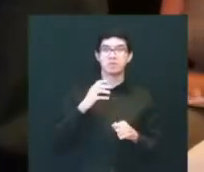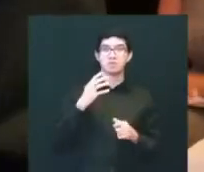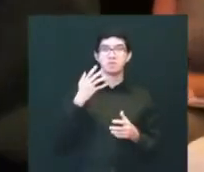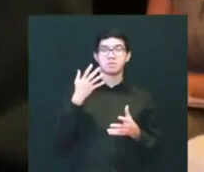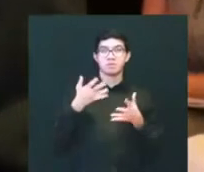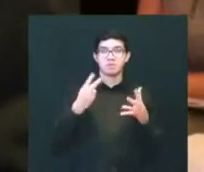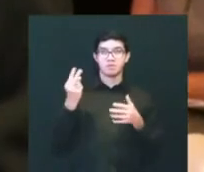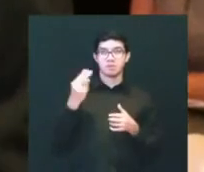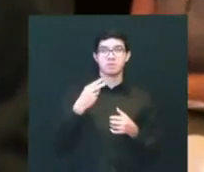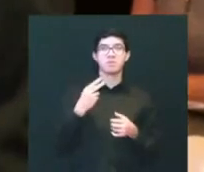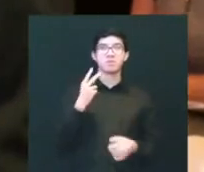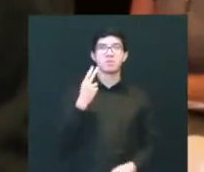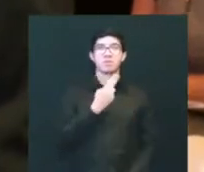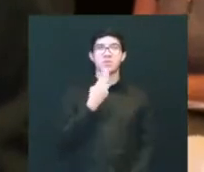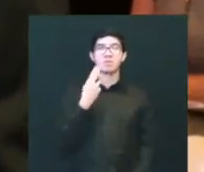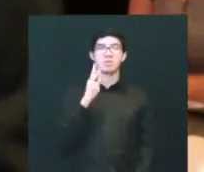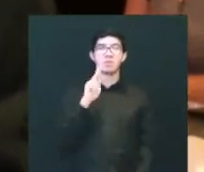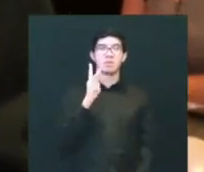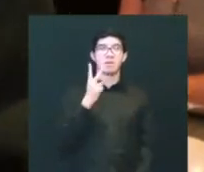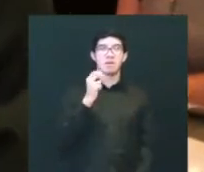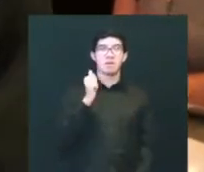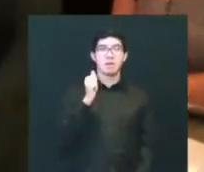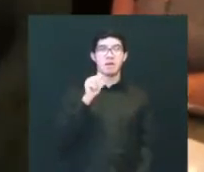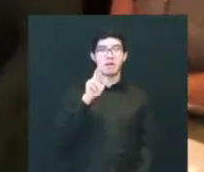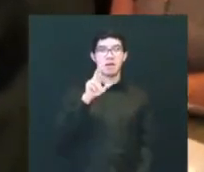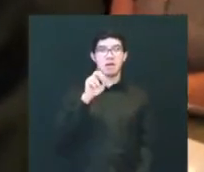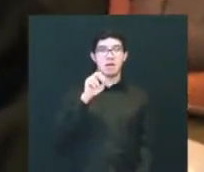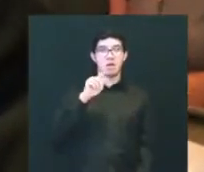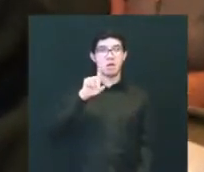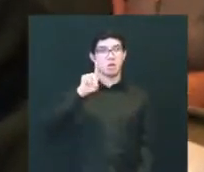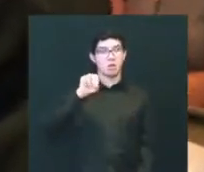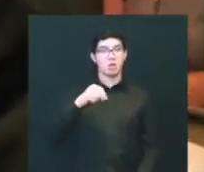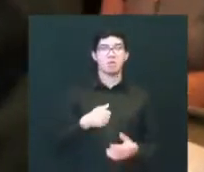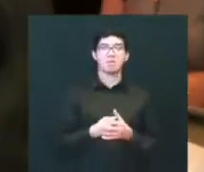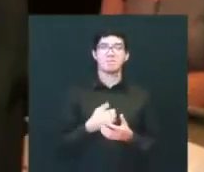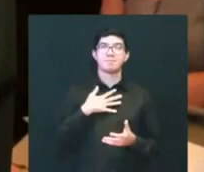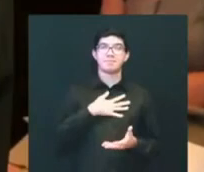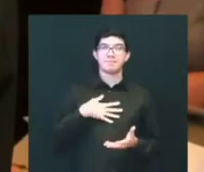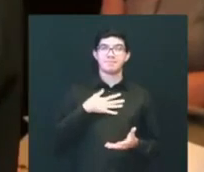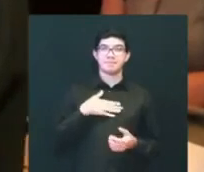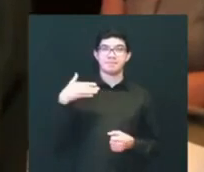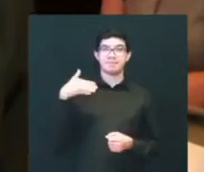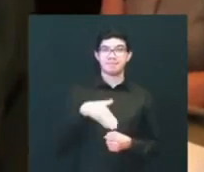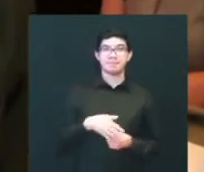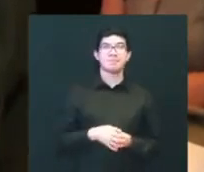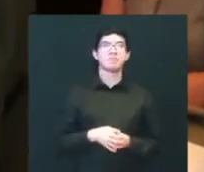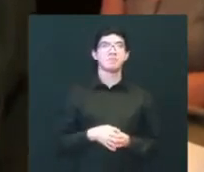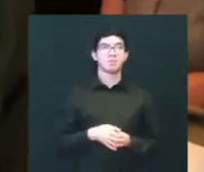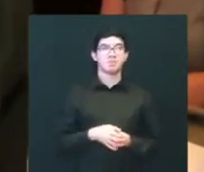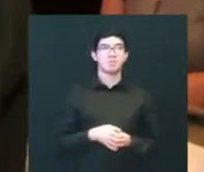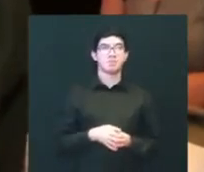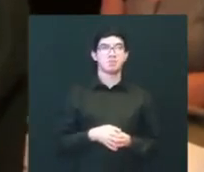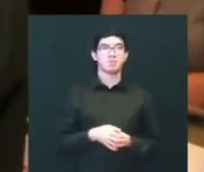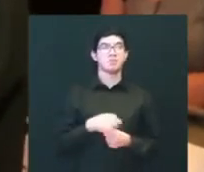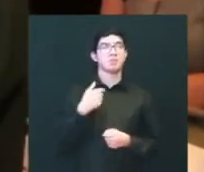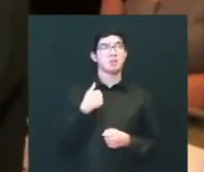senhor? Haroldo. Senhor Haroldo. Pois não. É um prazer estar aqui com vocês. Eu acho que eu cheguei